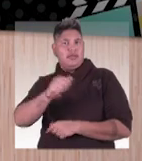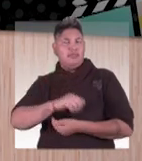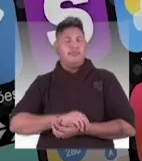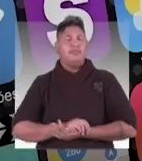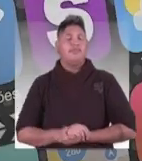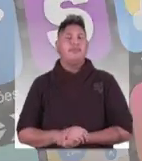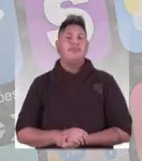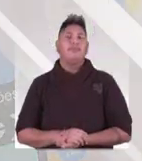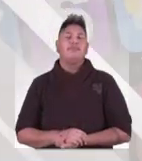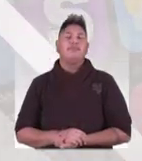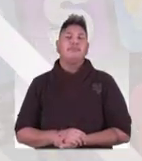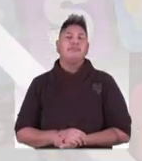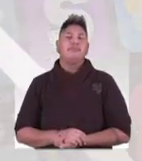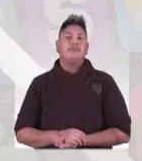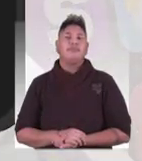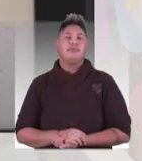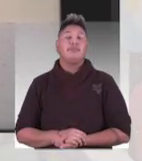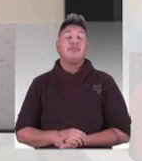Neiva.